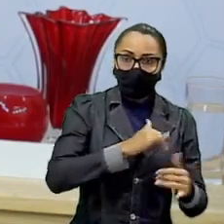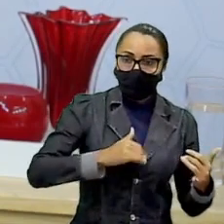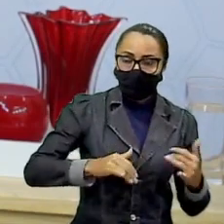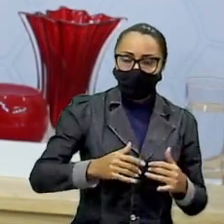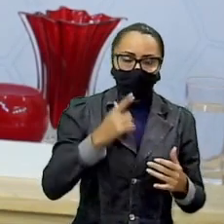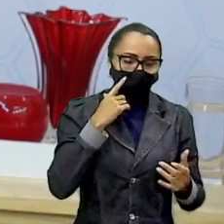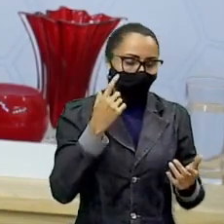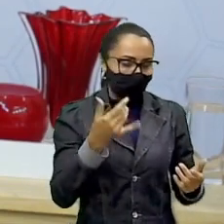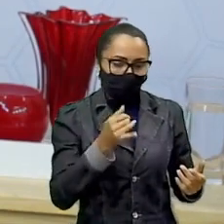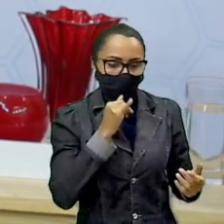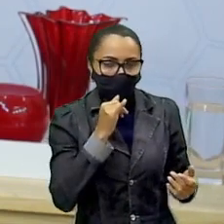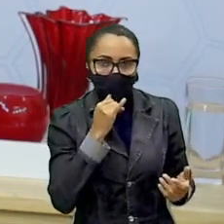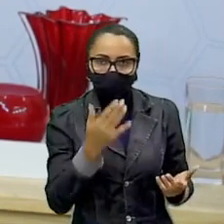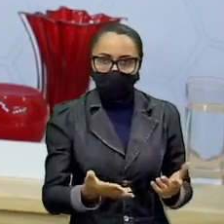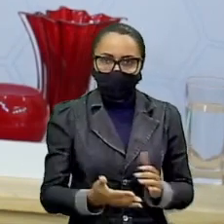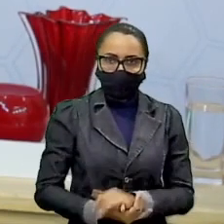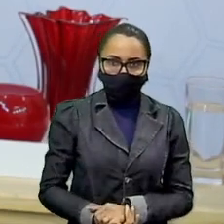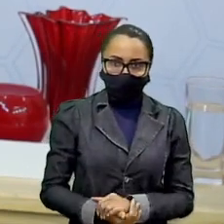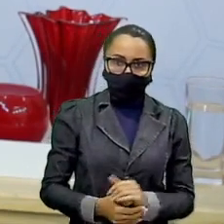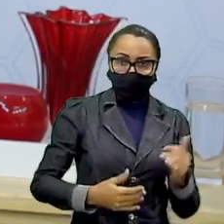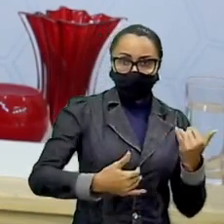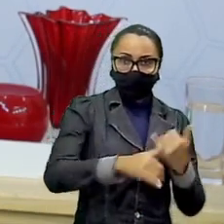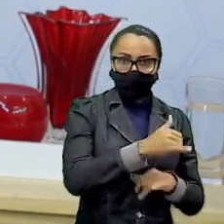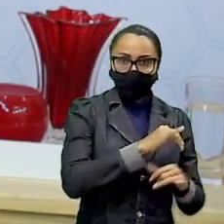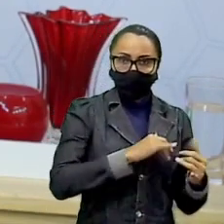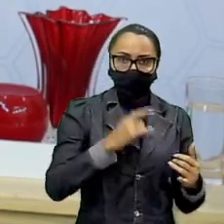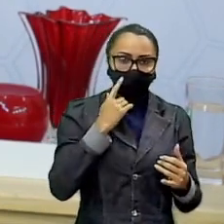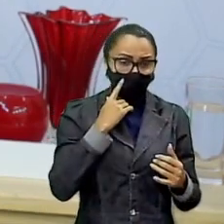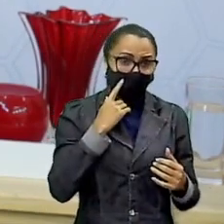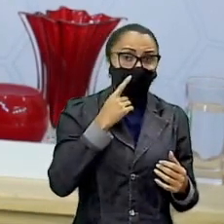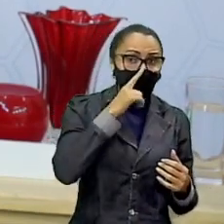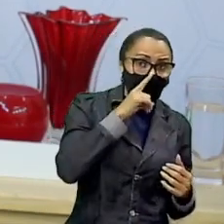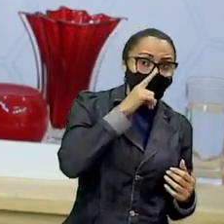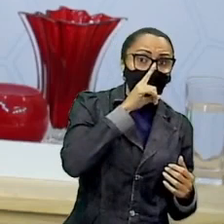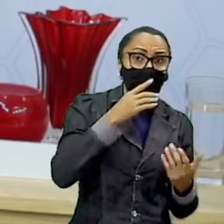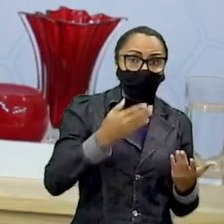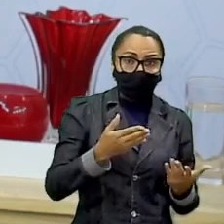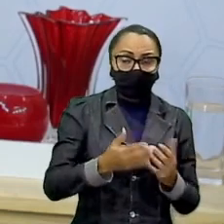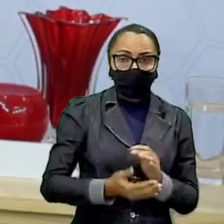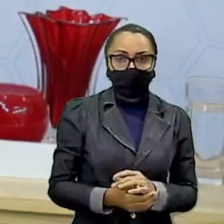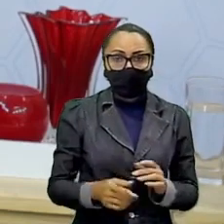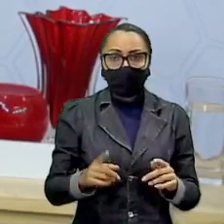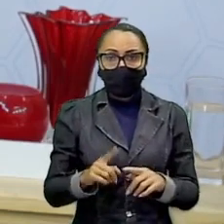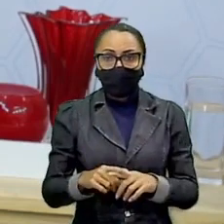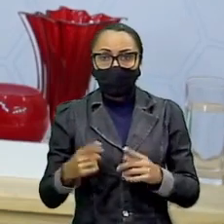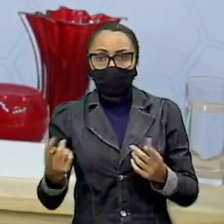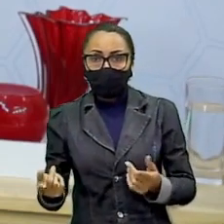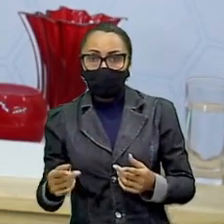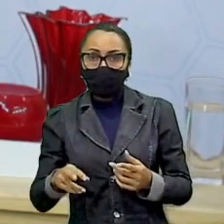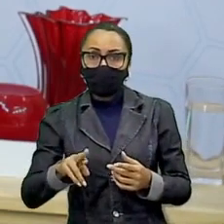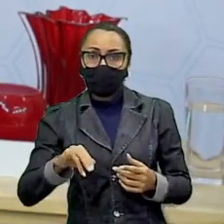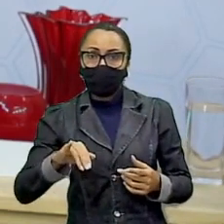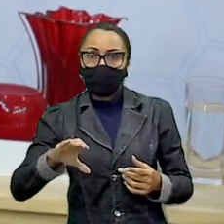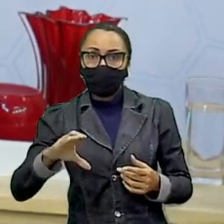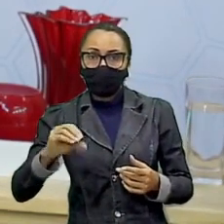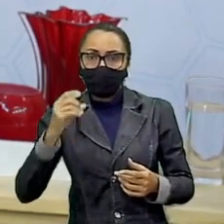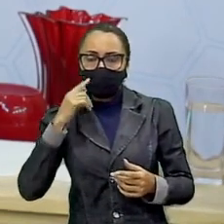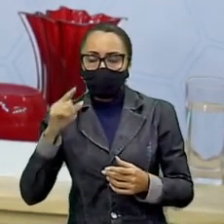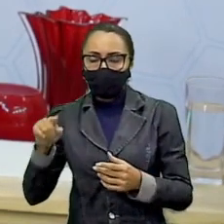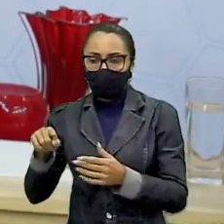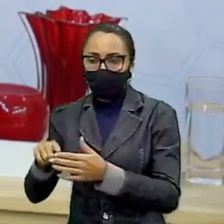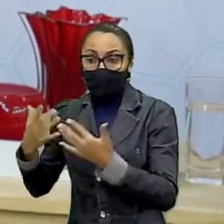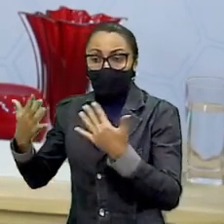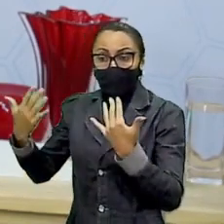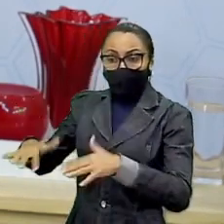por exemplo. Então, a energia elétrica por si só, ela é perigosa, mas o risco é o risco de eu levar um choque,